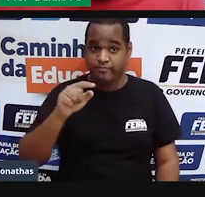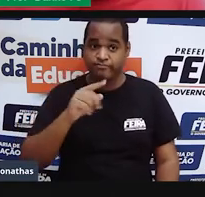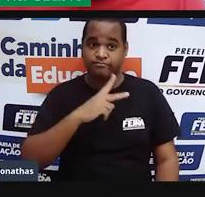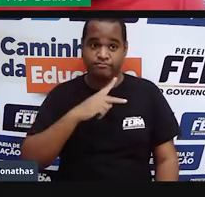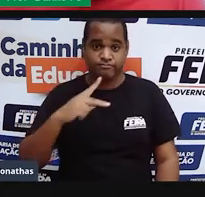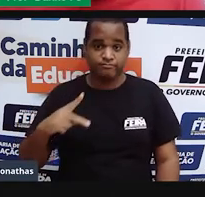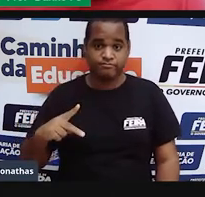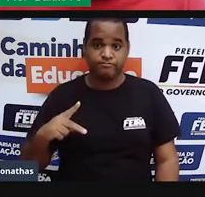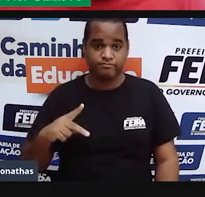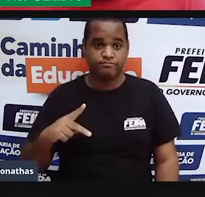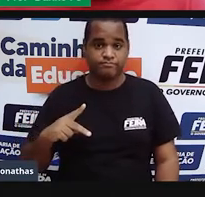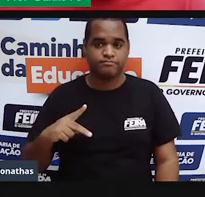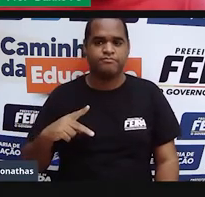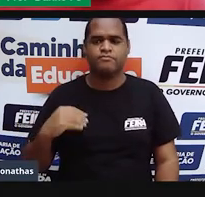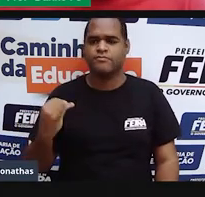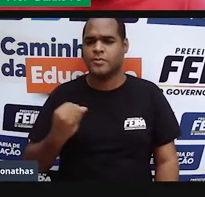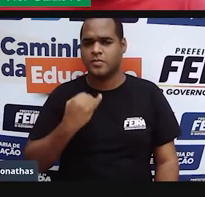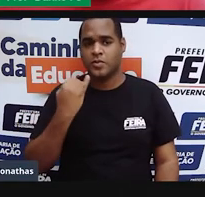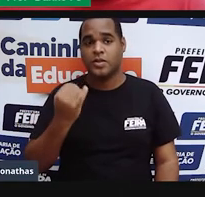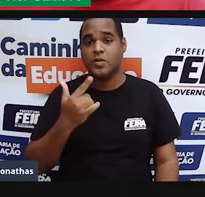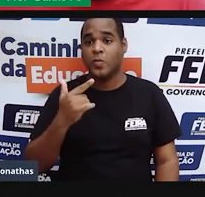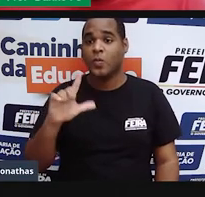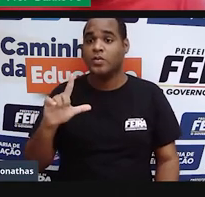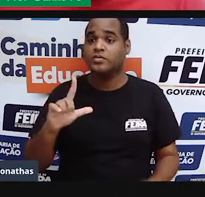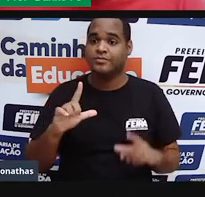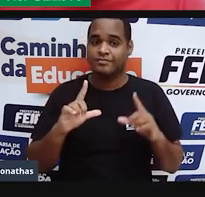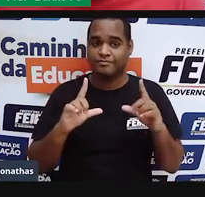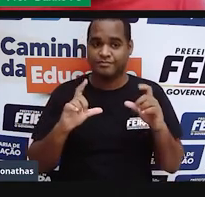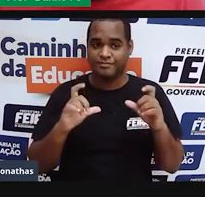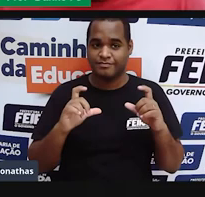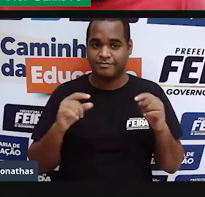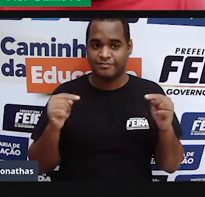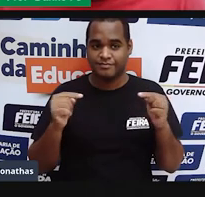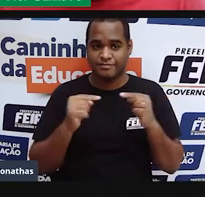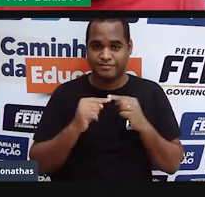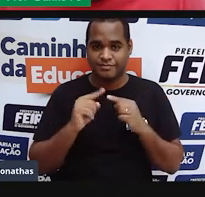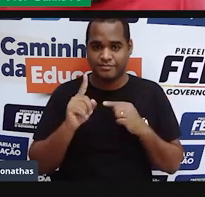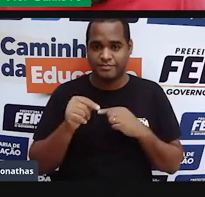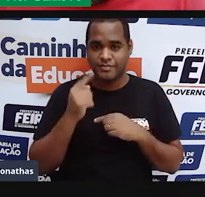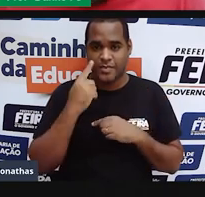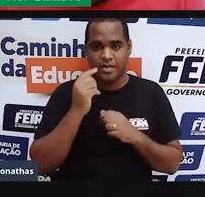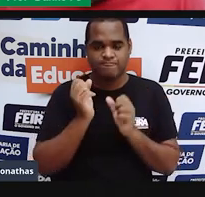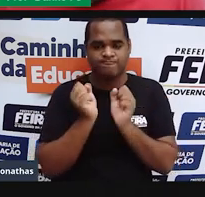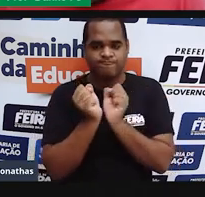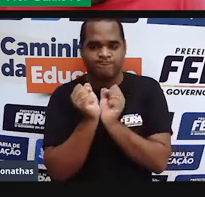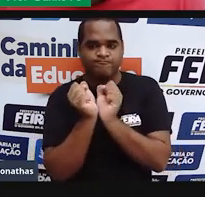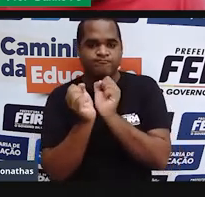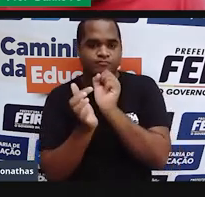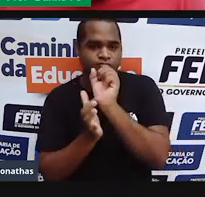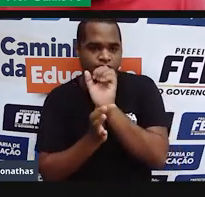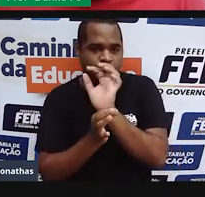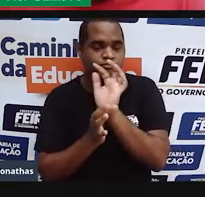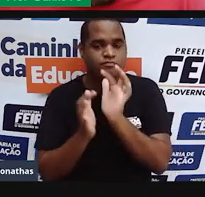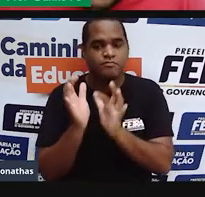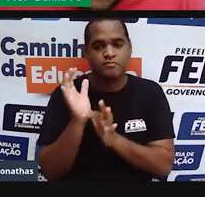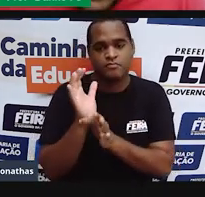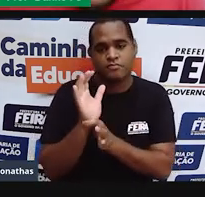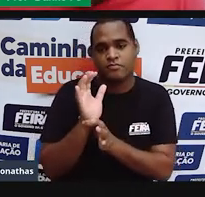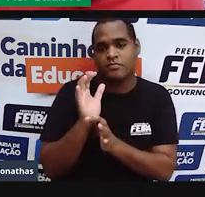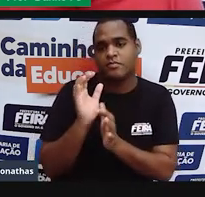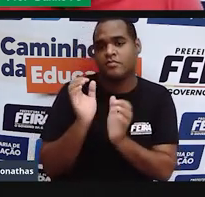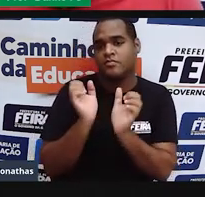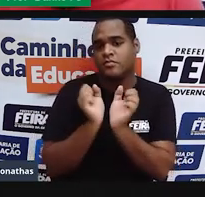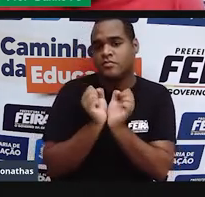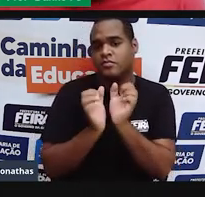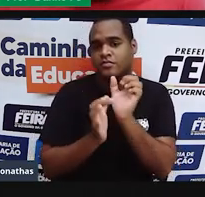proclamam a República. Outro elemento é a participação escrava. Muitos negros livres